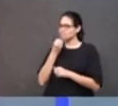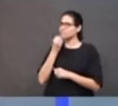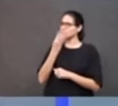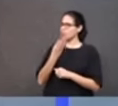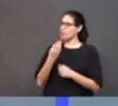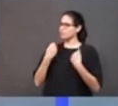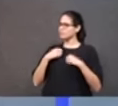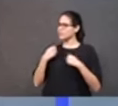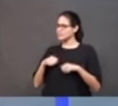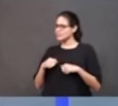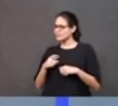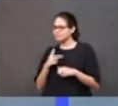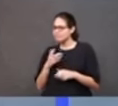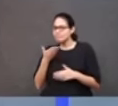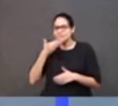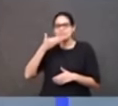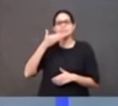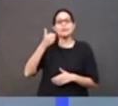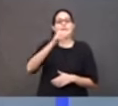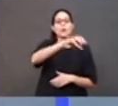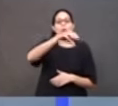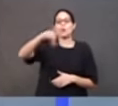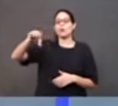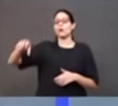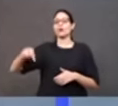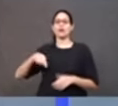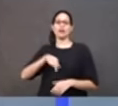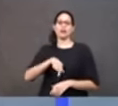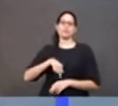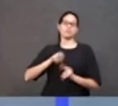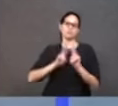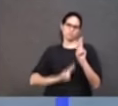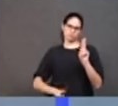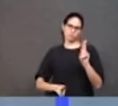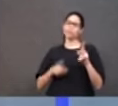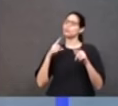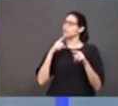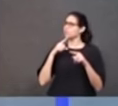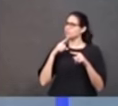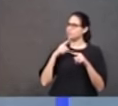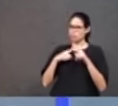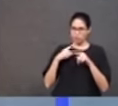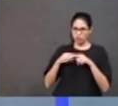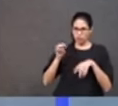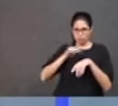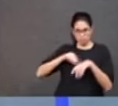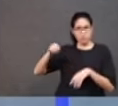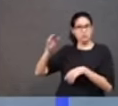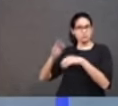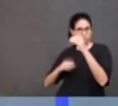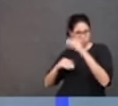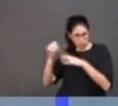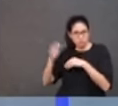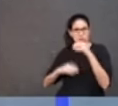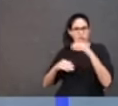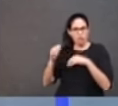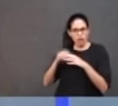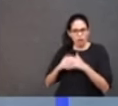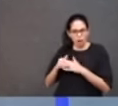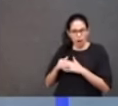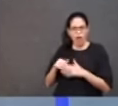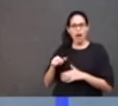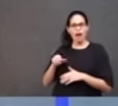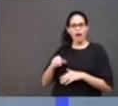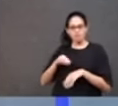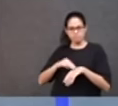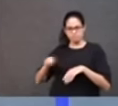nossa universidade, em todos os seus campi. Isso porque o mestrado profissional permite que o trabalho de dissertação seja realizado em